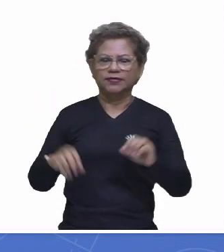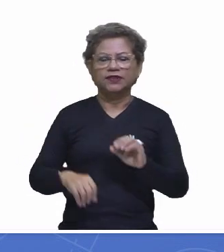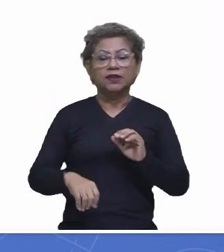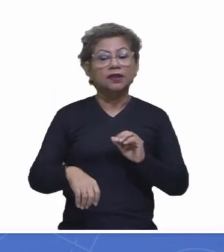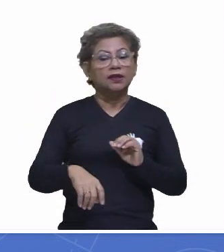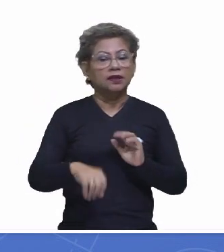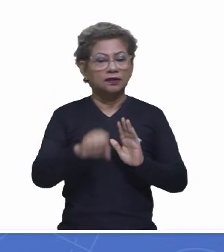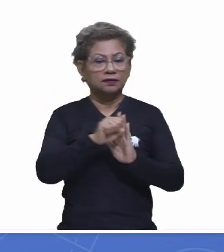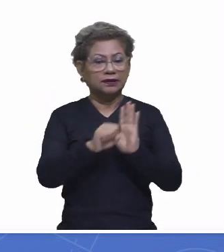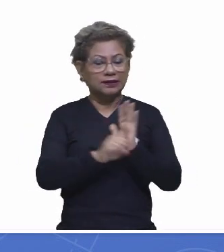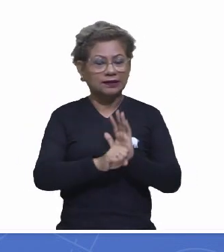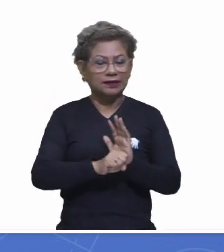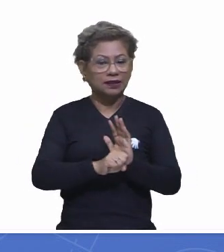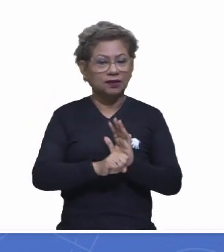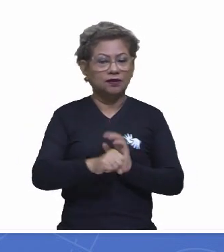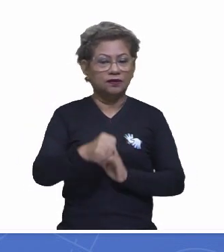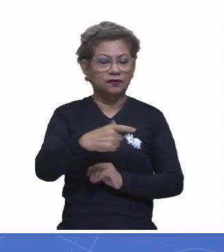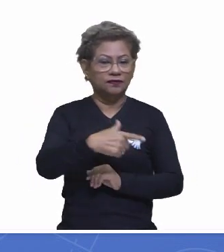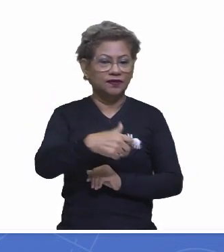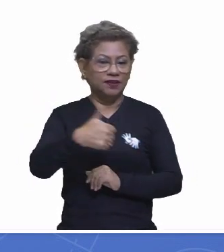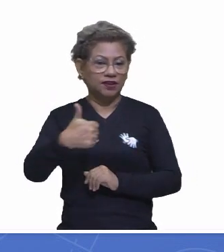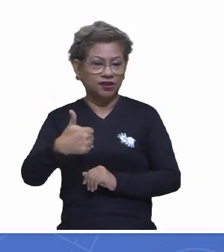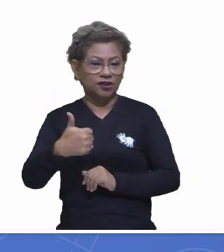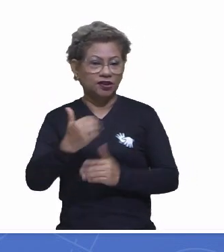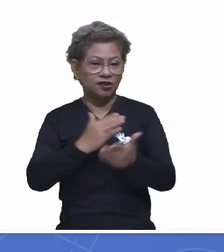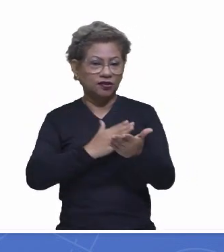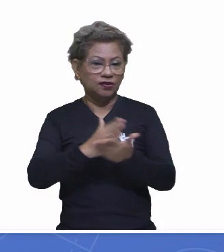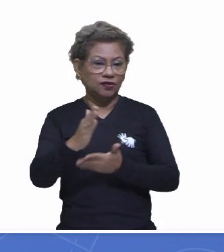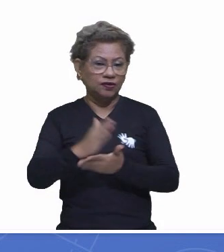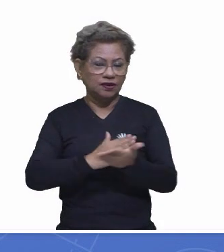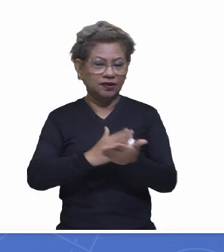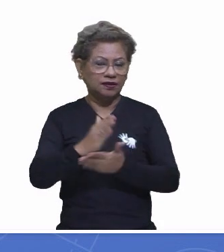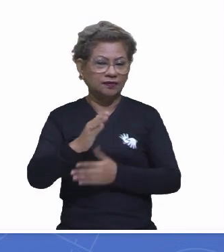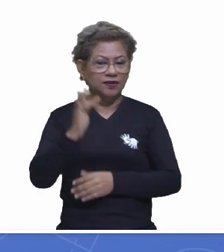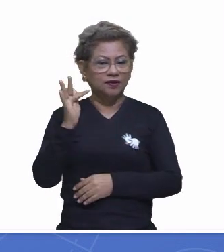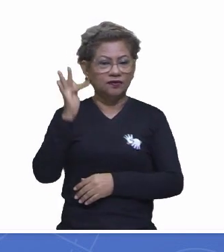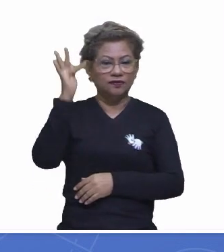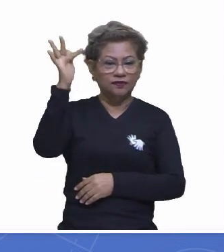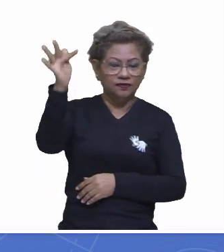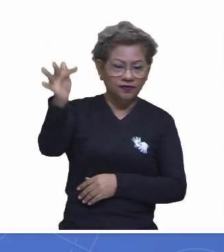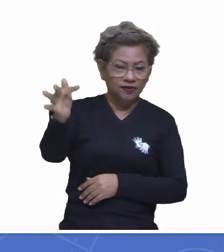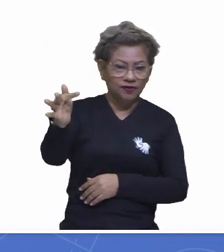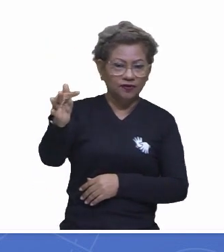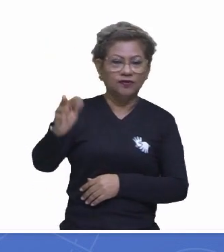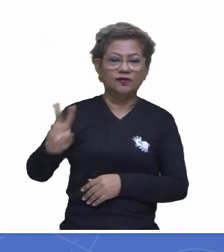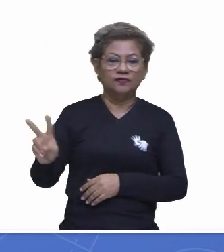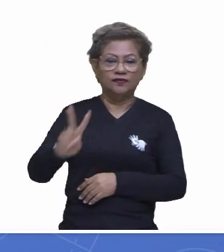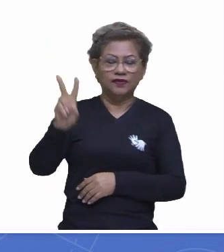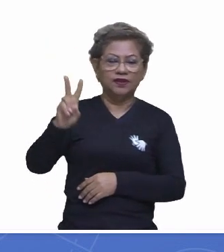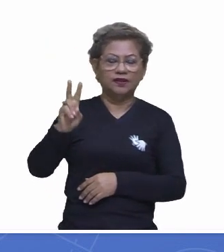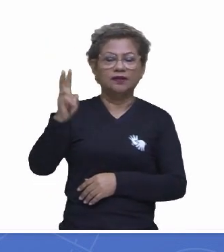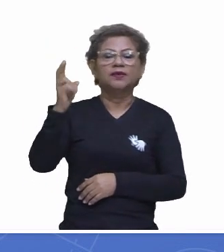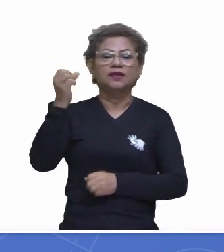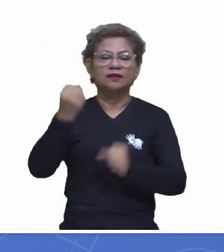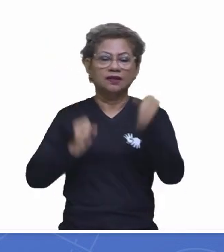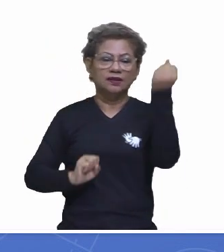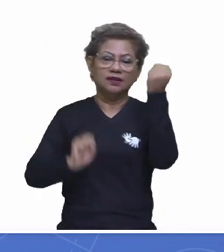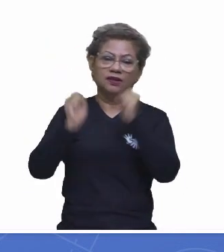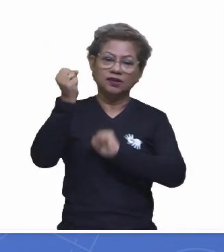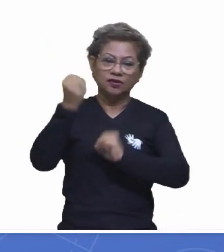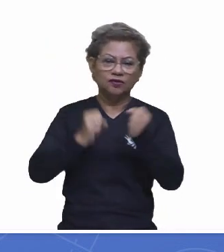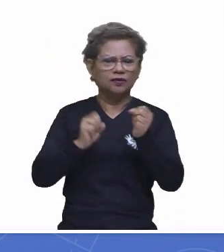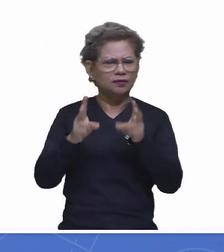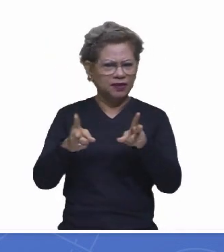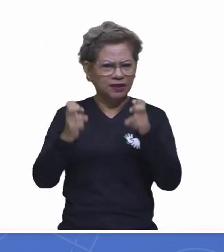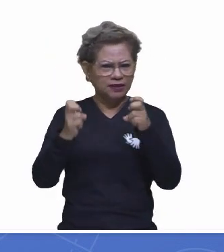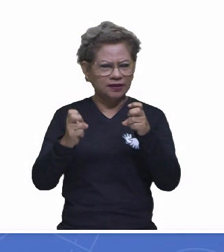XXI, elementos do futuro, vitaminas da indústria. Aqui no texto, pessoal,